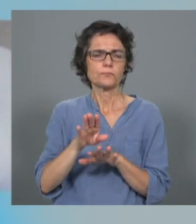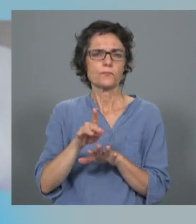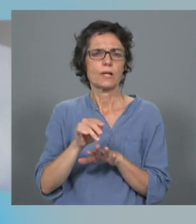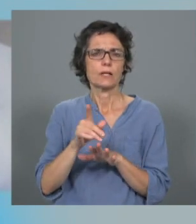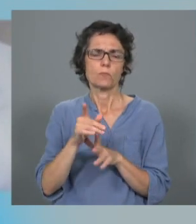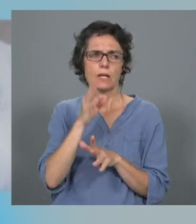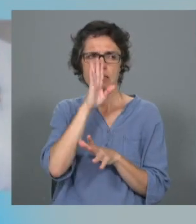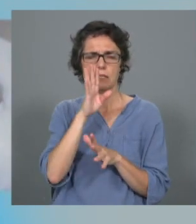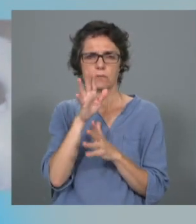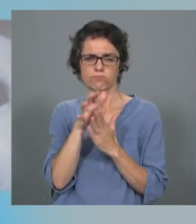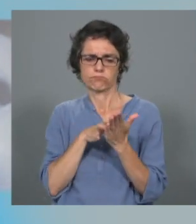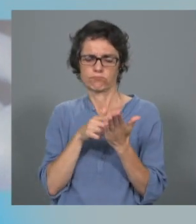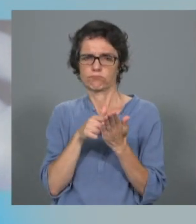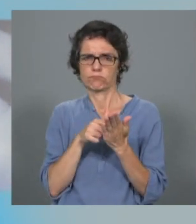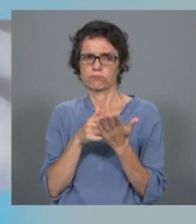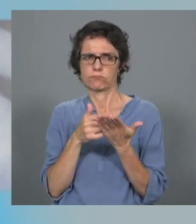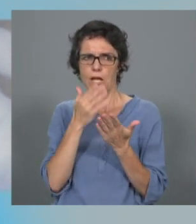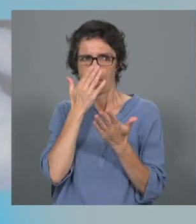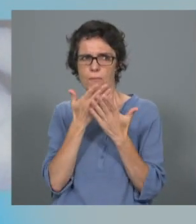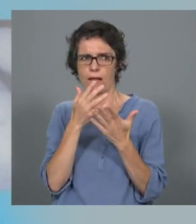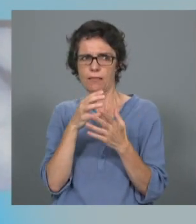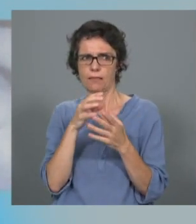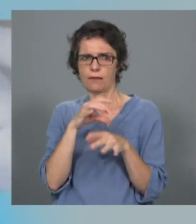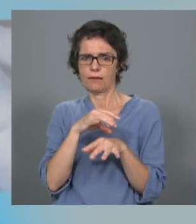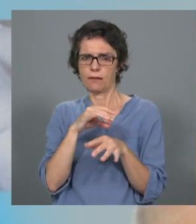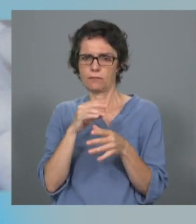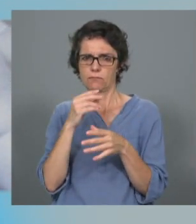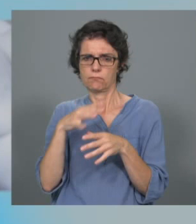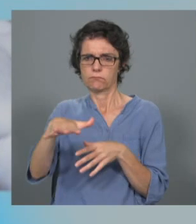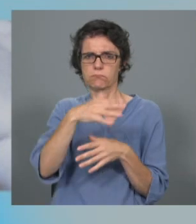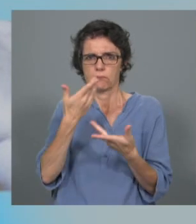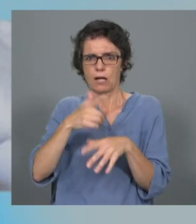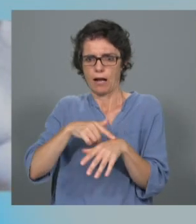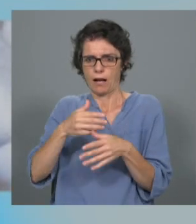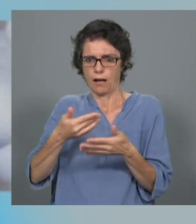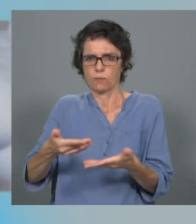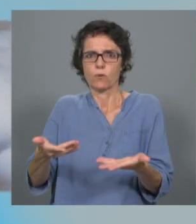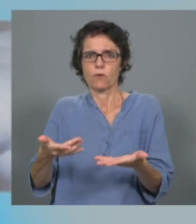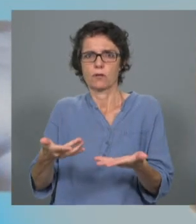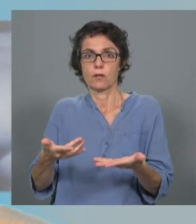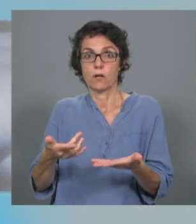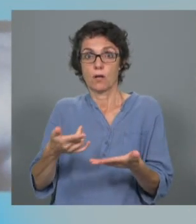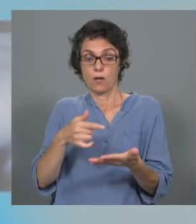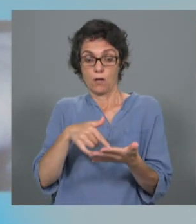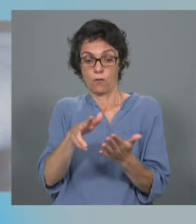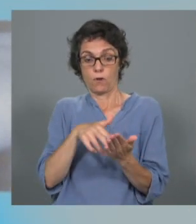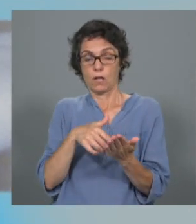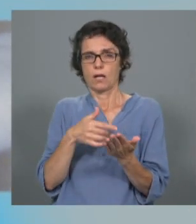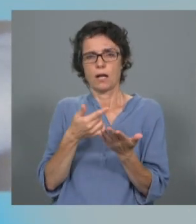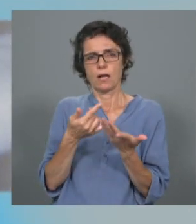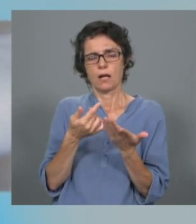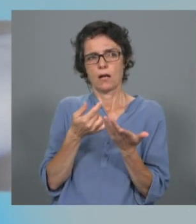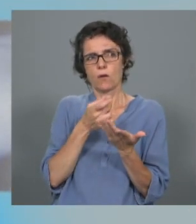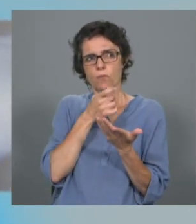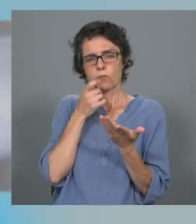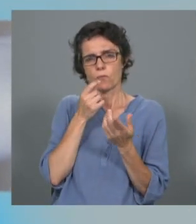fazer à realidade que habitamos, àquilo que somos, nós aqui temos uma promessa de um pão que